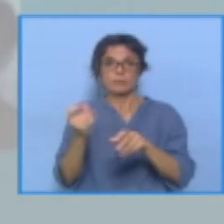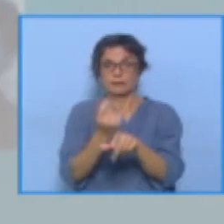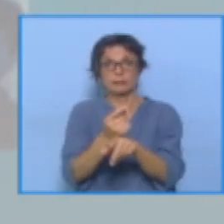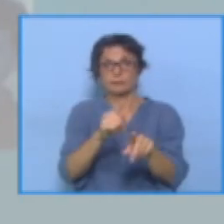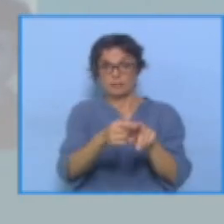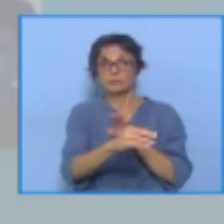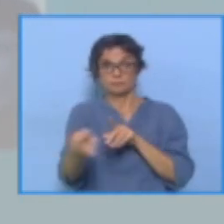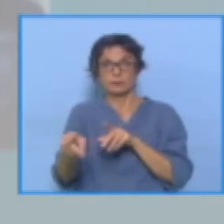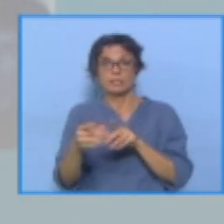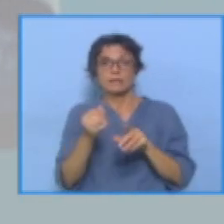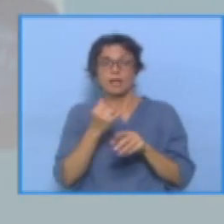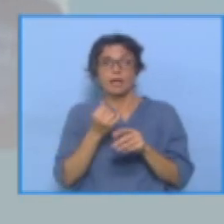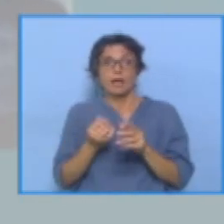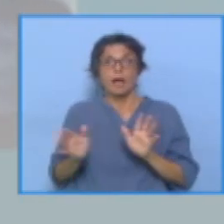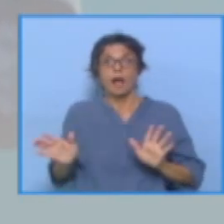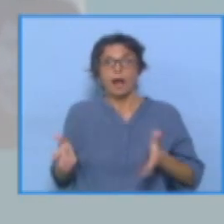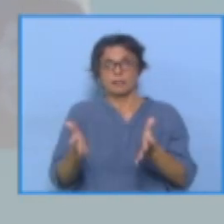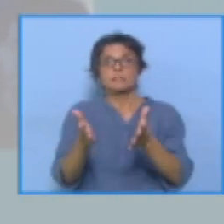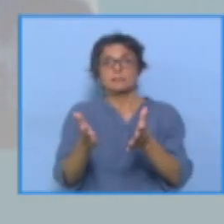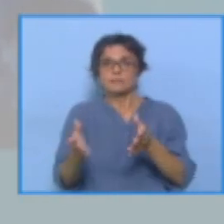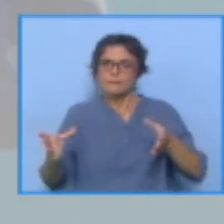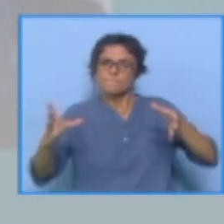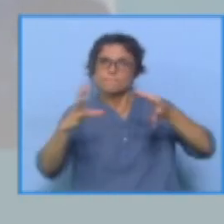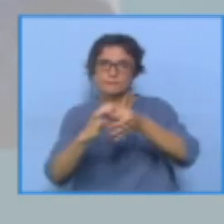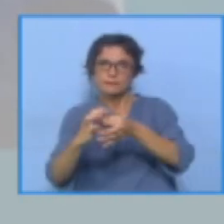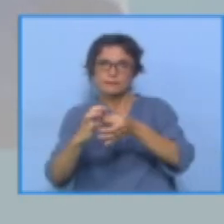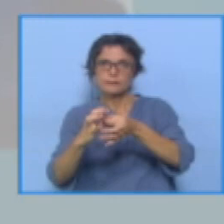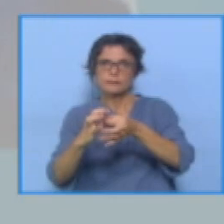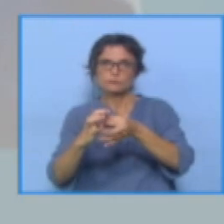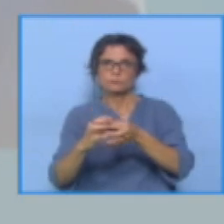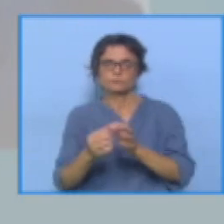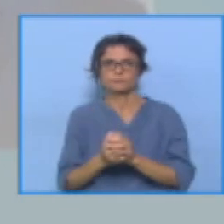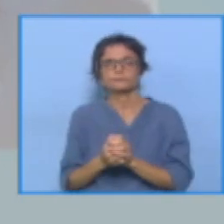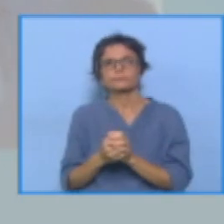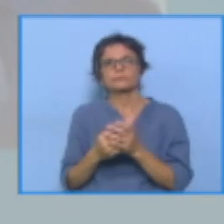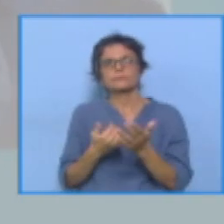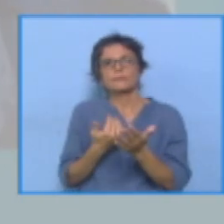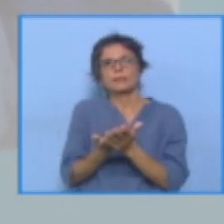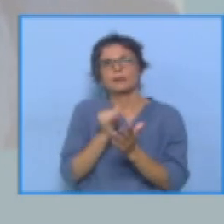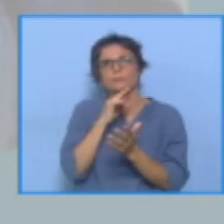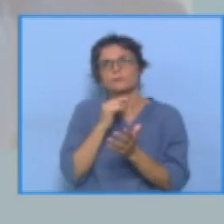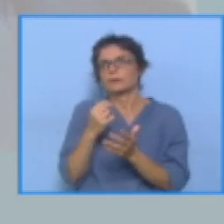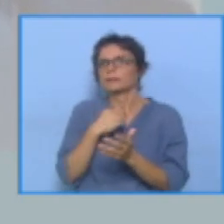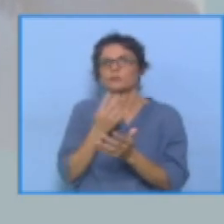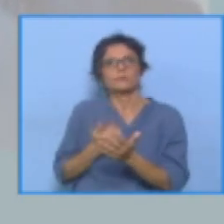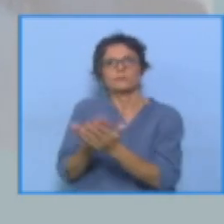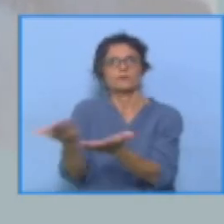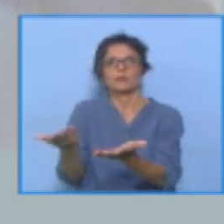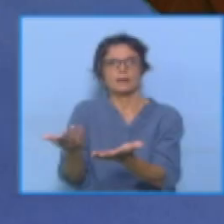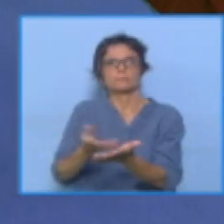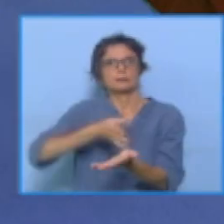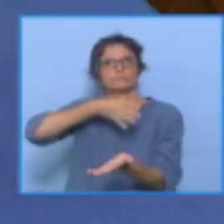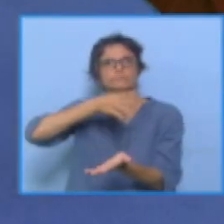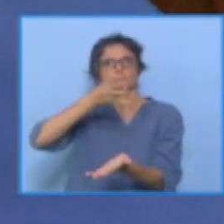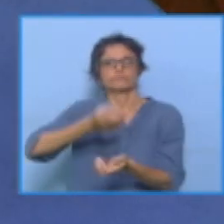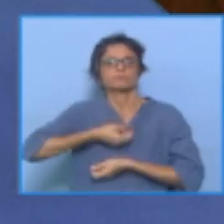atividades promove a ligação com a própria comunidade de acolhimento e, portanto, dar-lhes um bocadinho de palco para contarem as suas histórias. E reconfigura também a